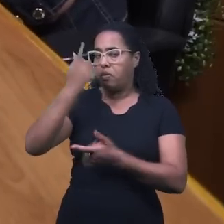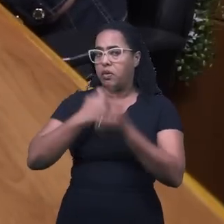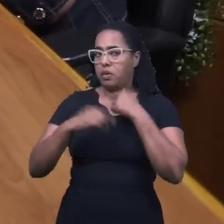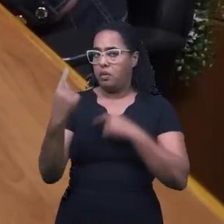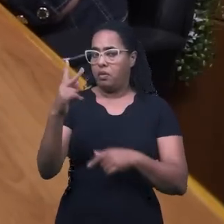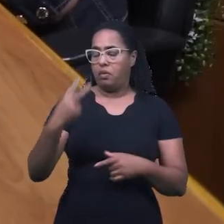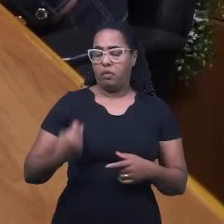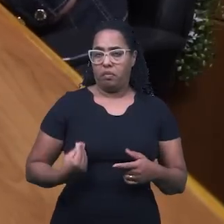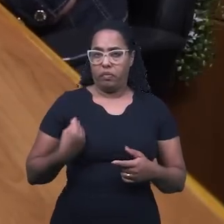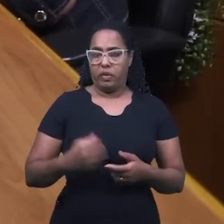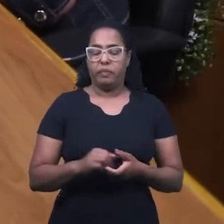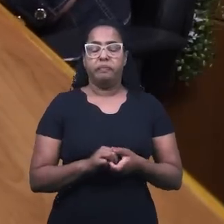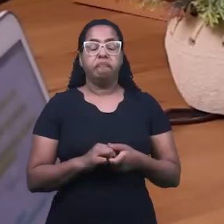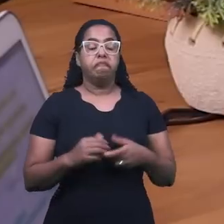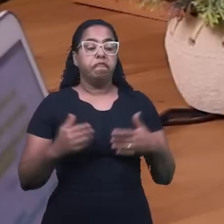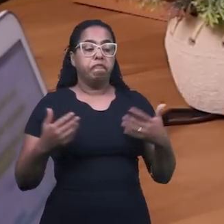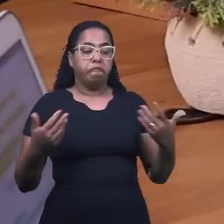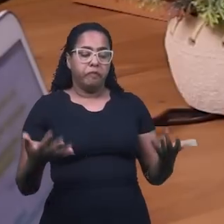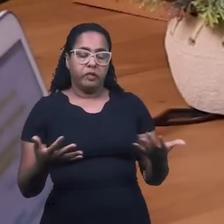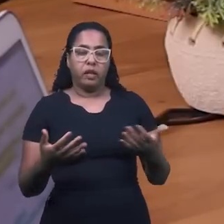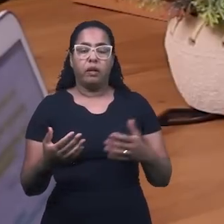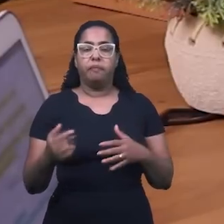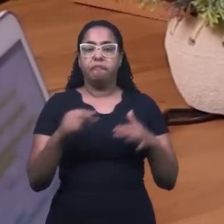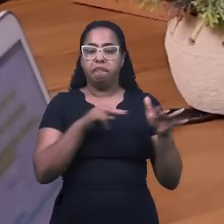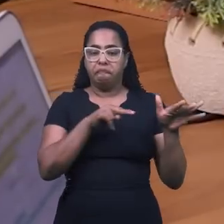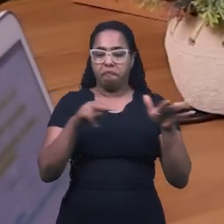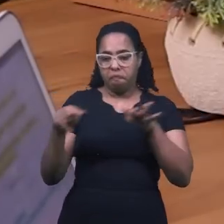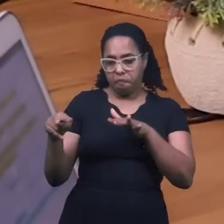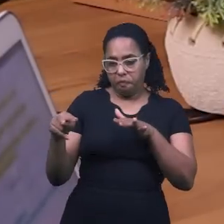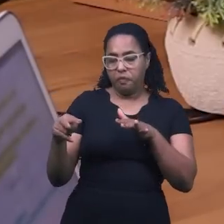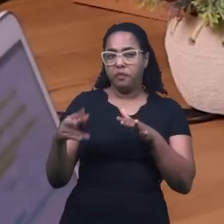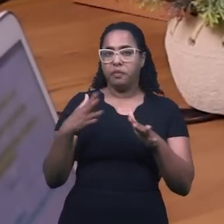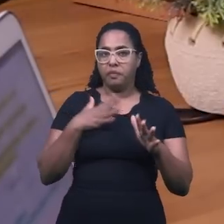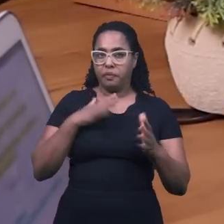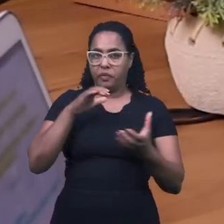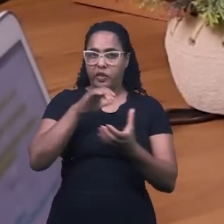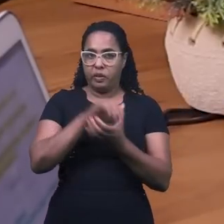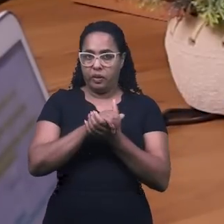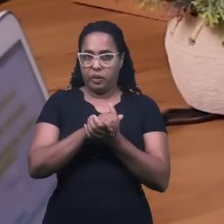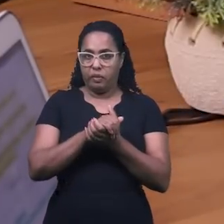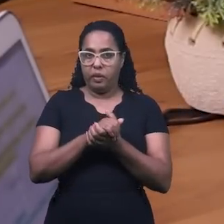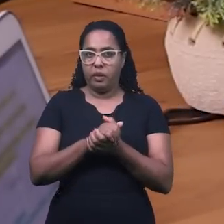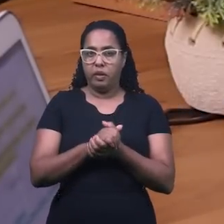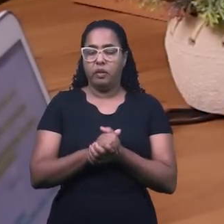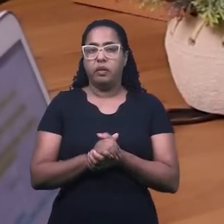sua vida, que era esse o chamado. Então, eu na semana do meu casamento,